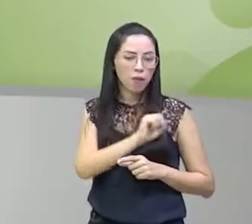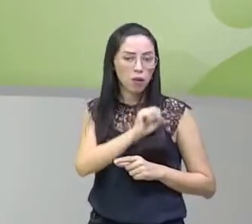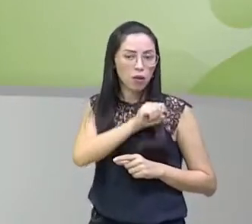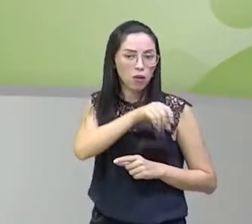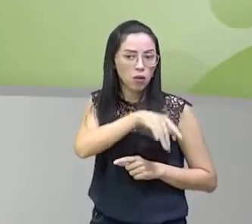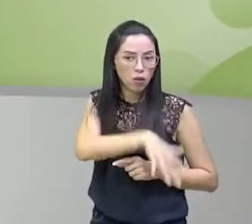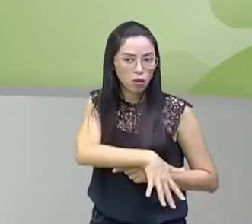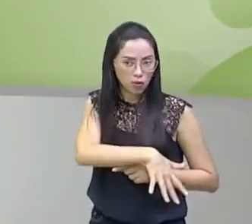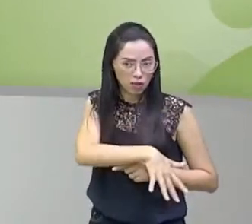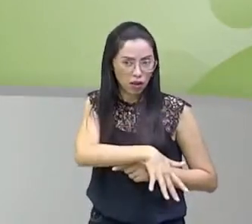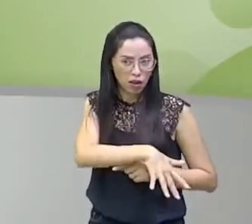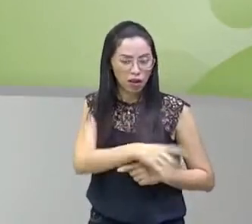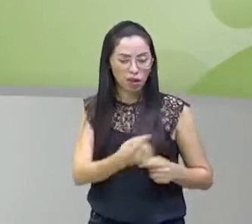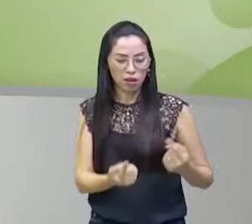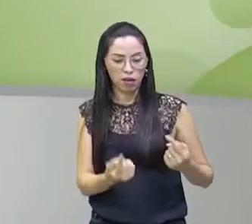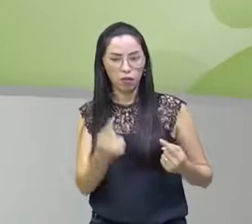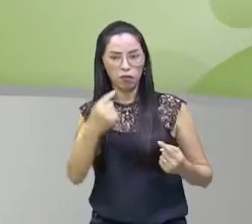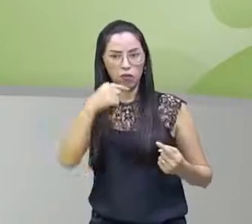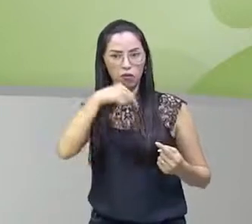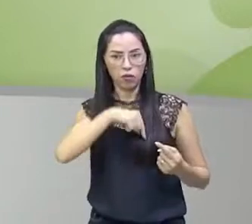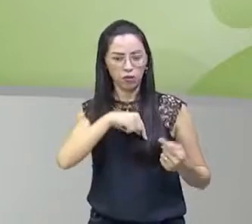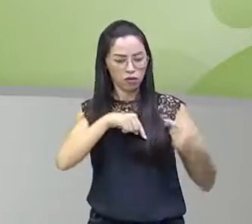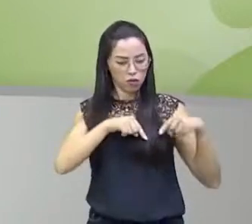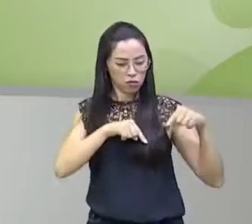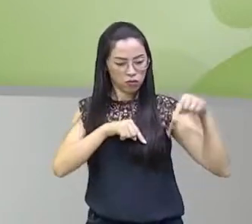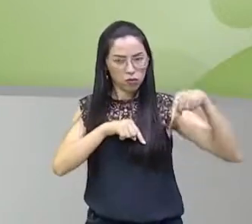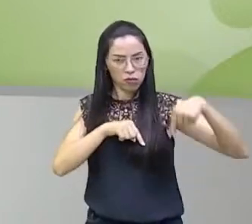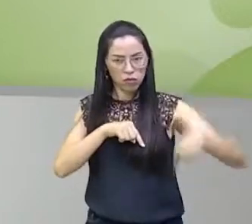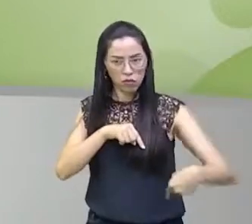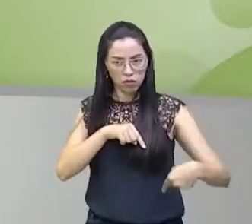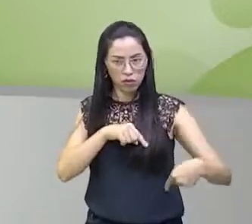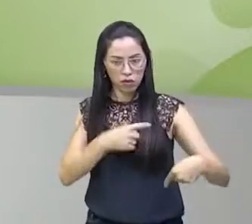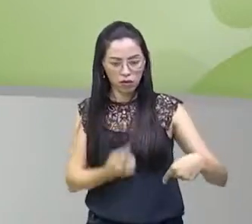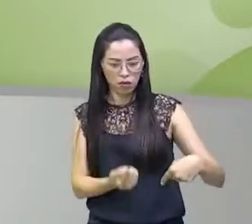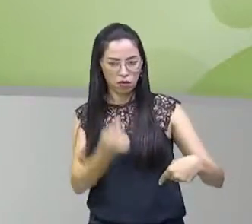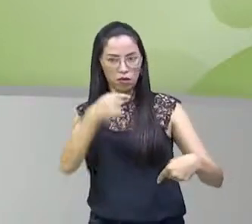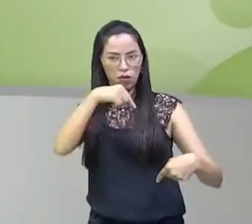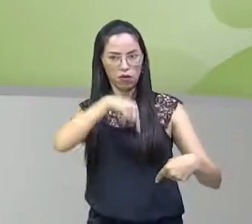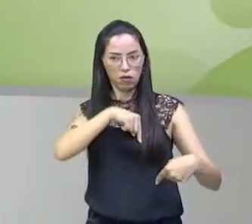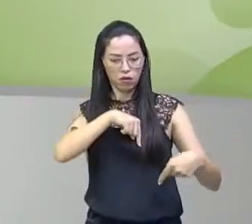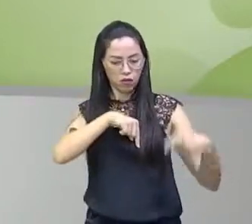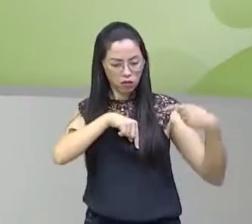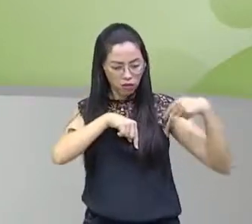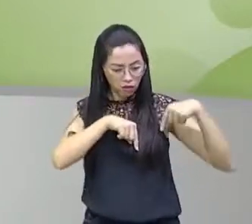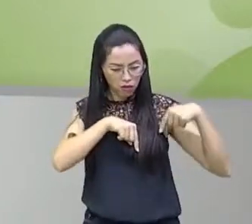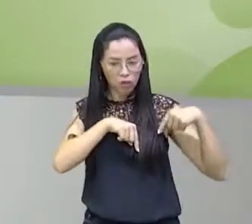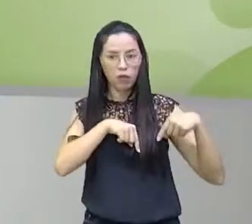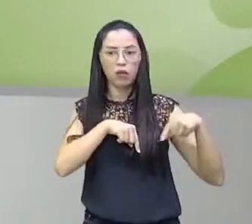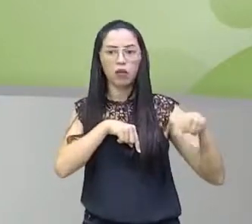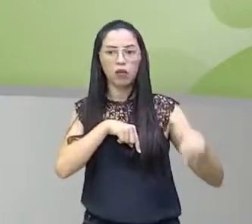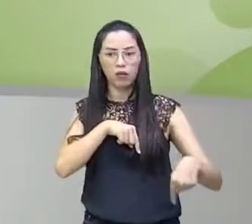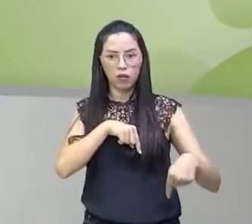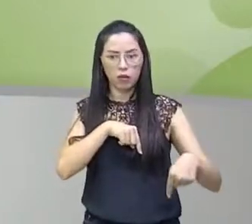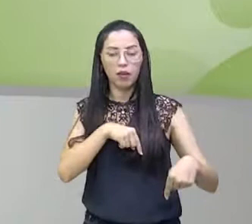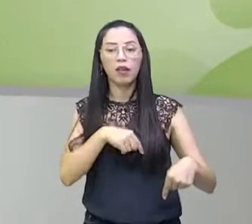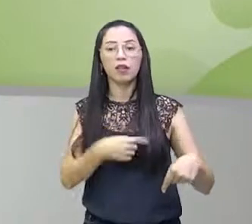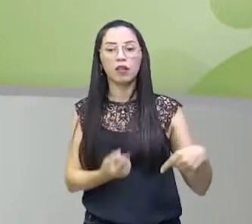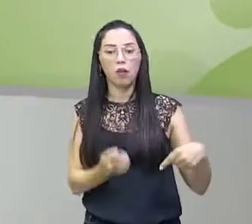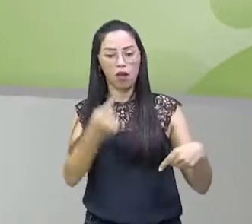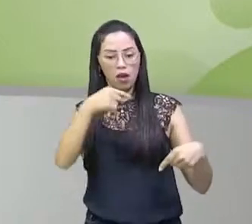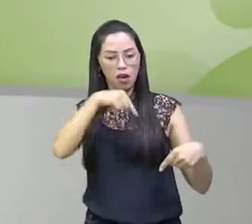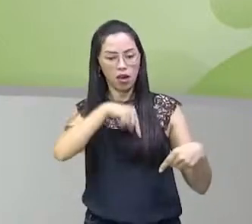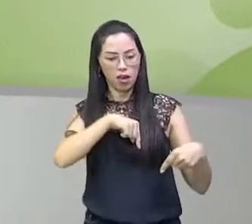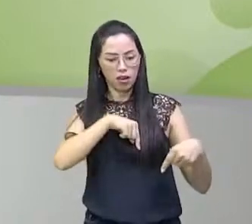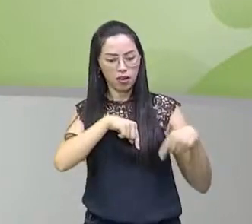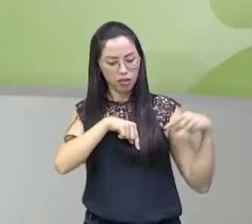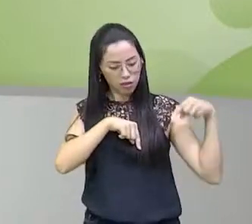liberadas, sejam distribuídos o sangue, né? Para que as artérias, o sangue passa por essa artéria e ele é distribuído por todo o corpo. Então, ele chega